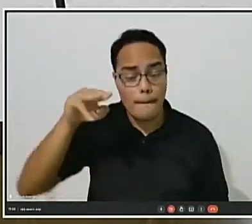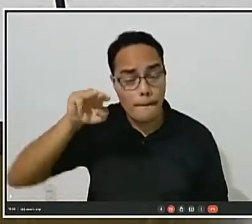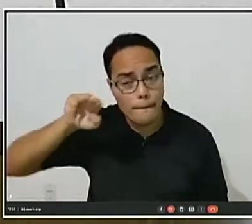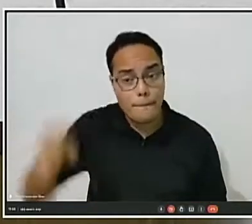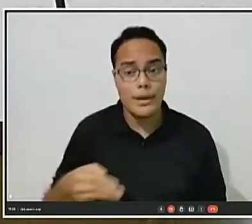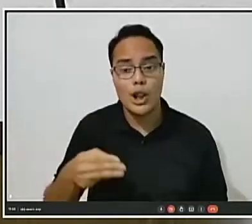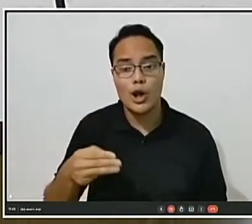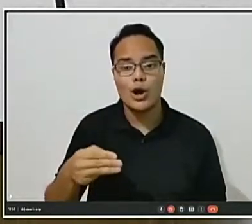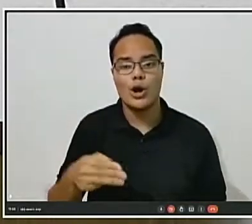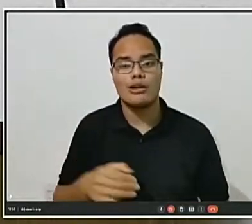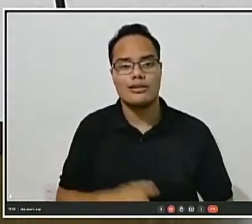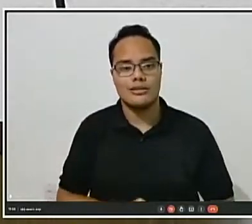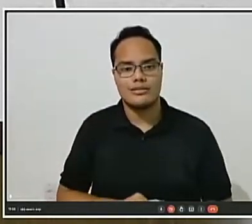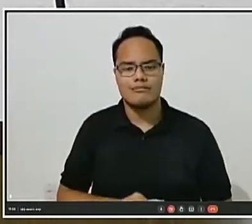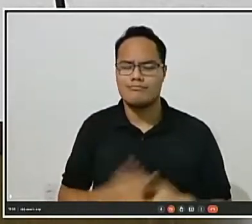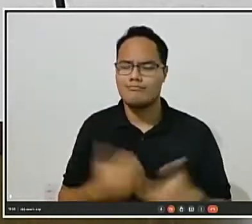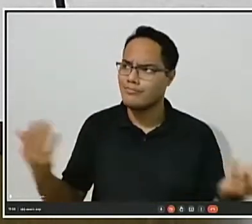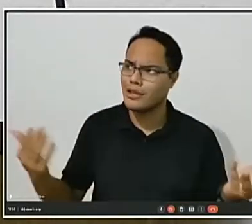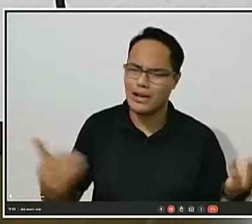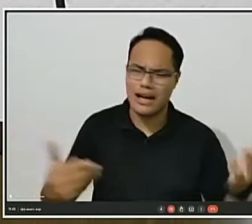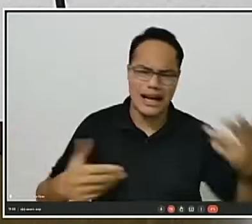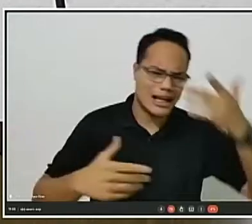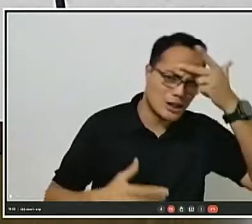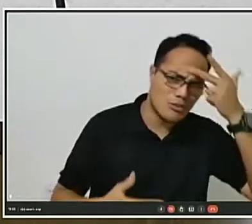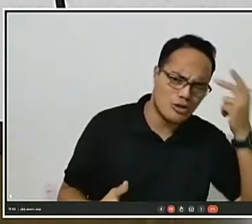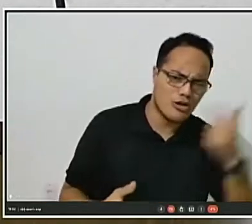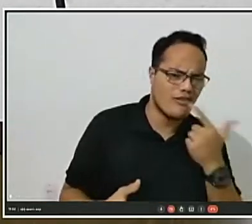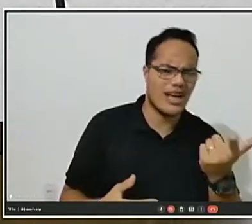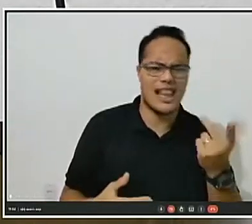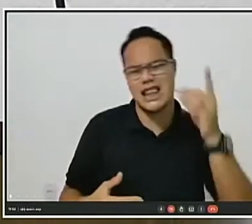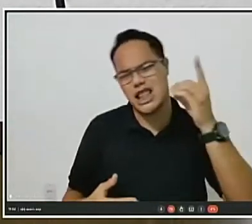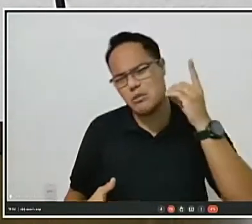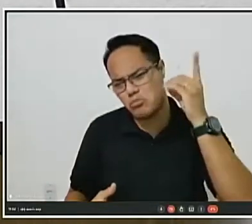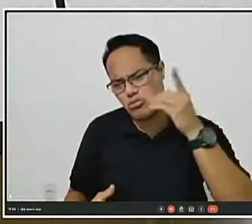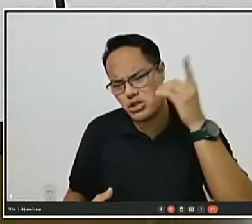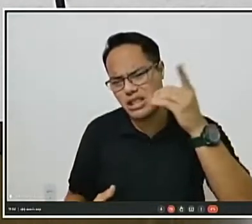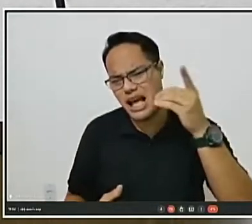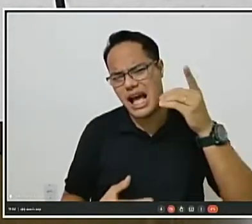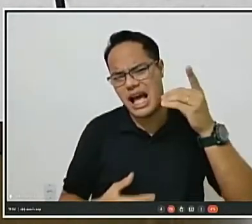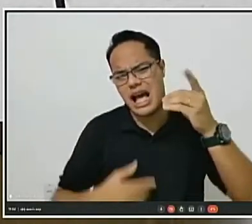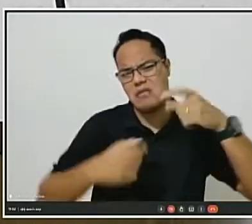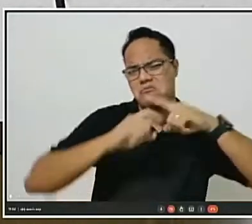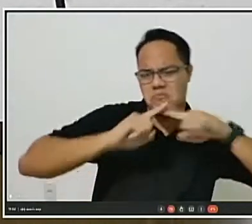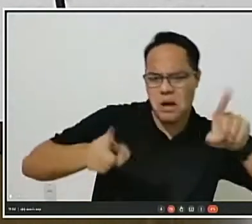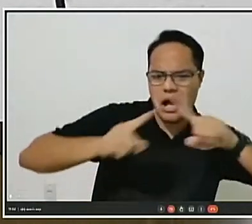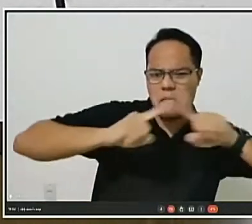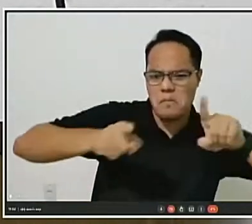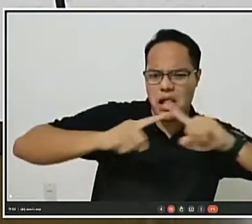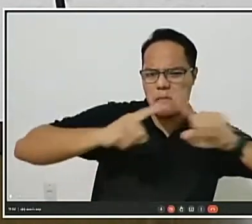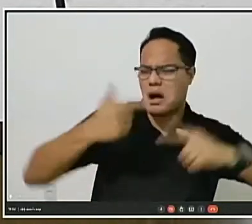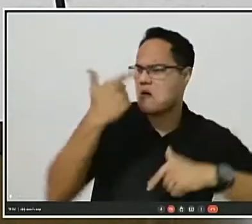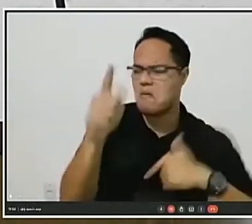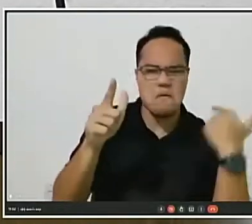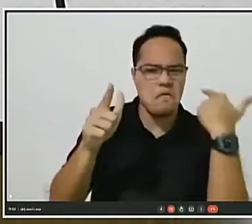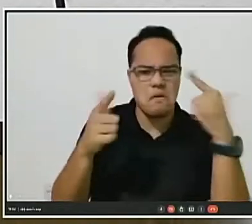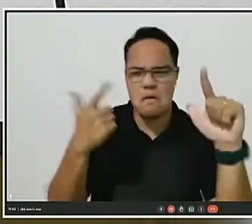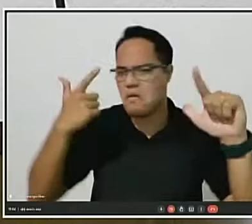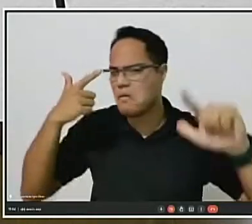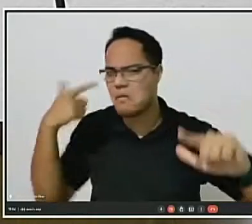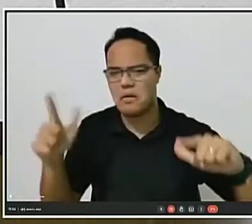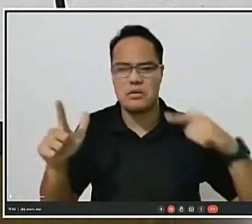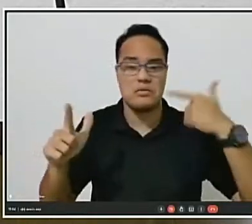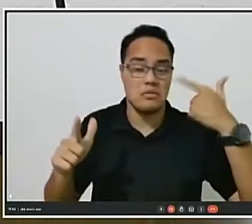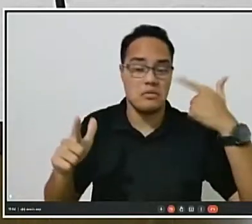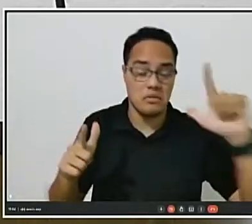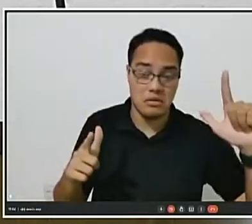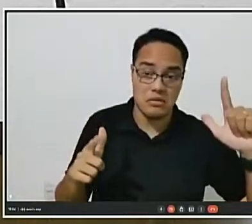vezes pessoas criticam deputado e outras pessoas, mas vejam bem.